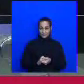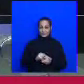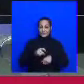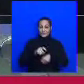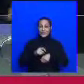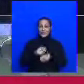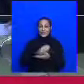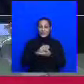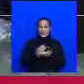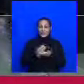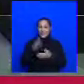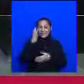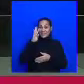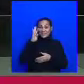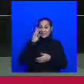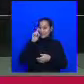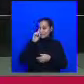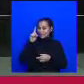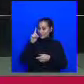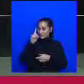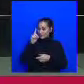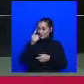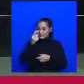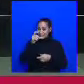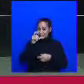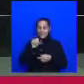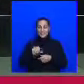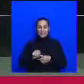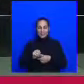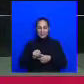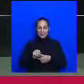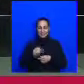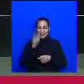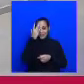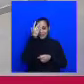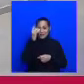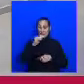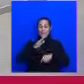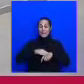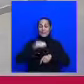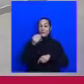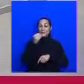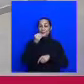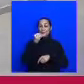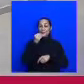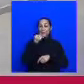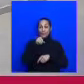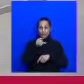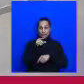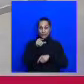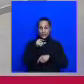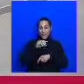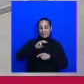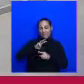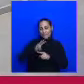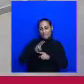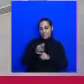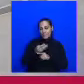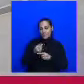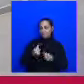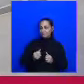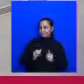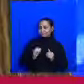E a partir desta quarta-feira, dia 19, amanhã, portanto, hein, mais uma oportunidade para você ficar